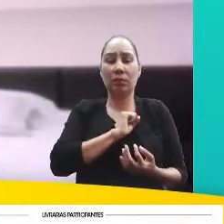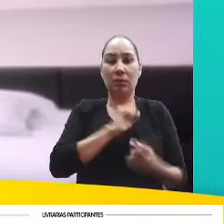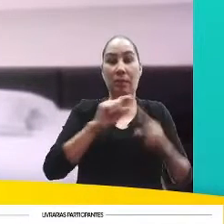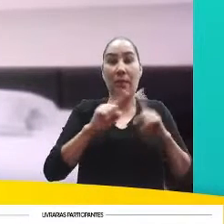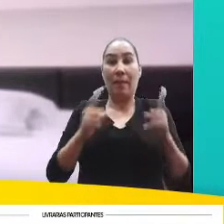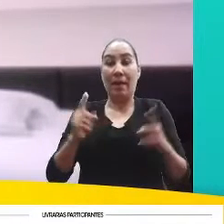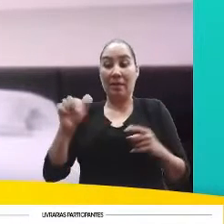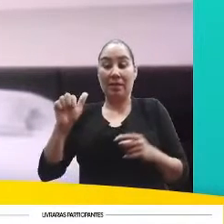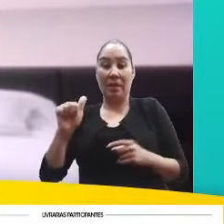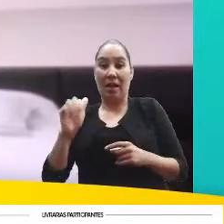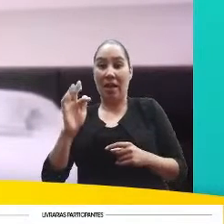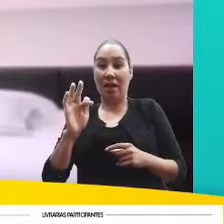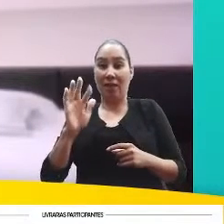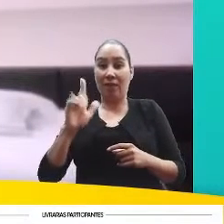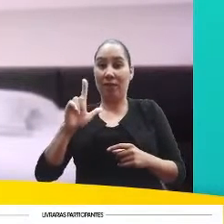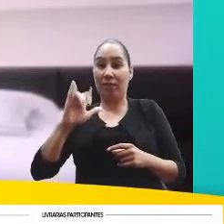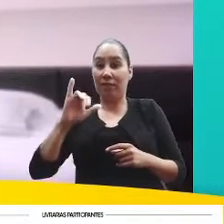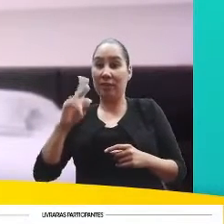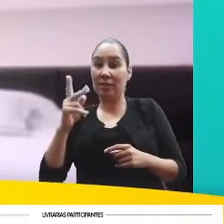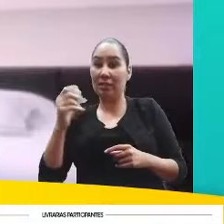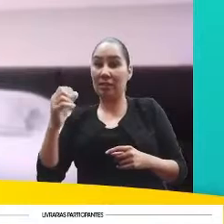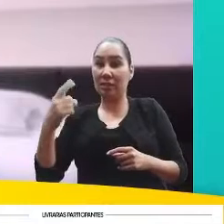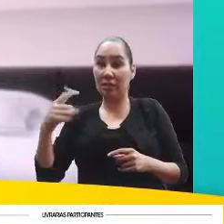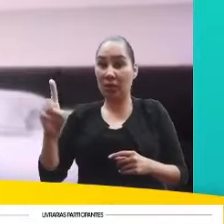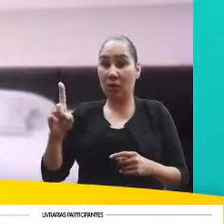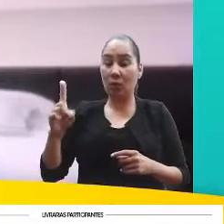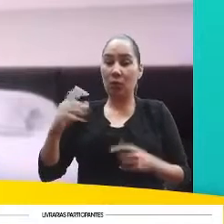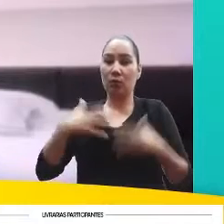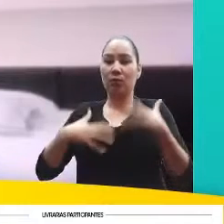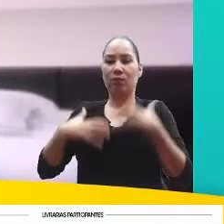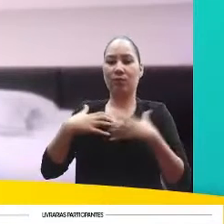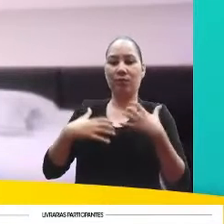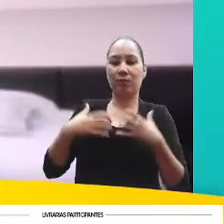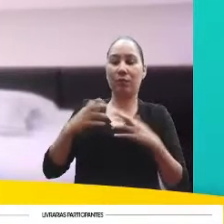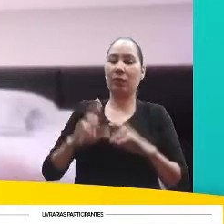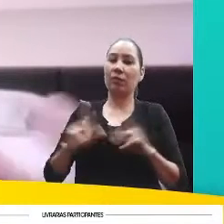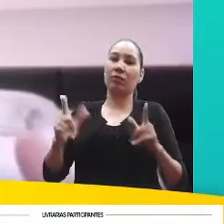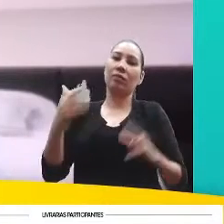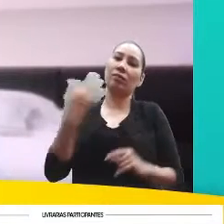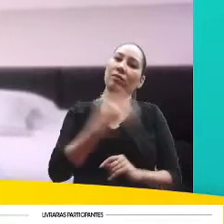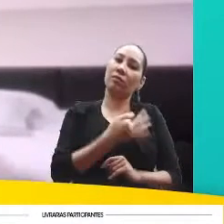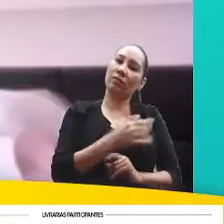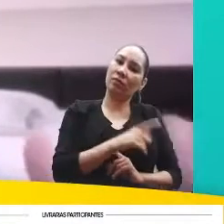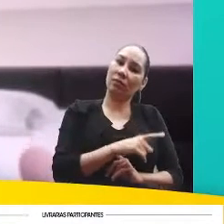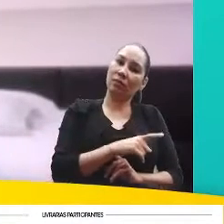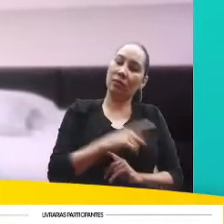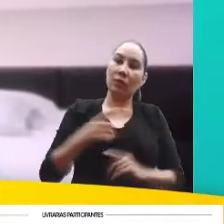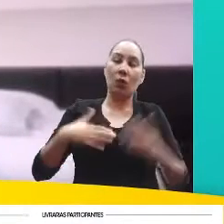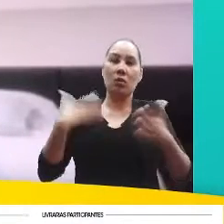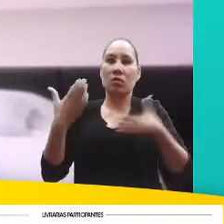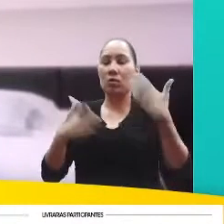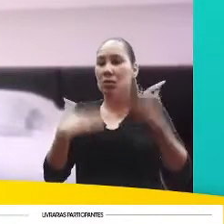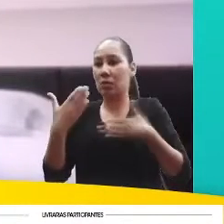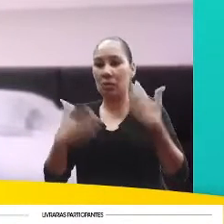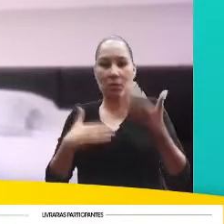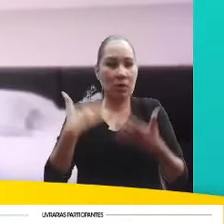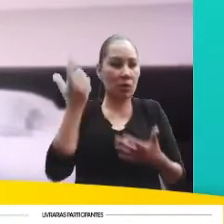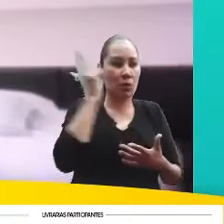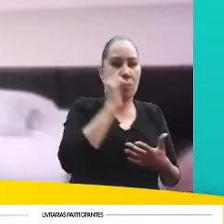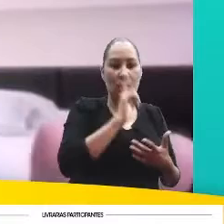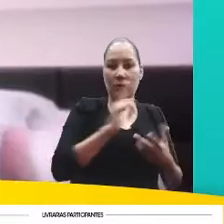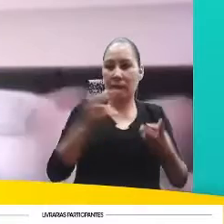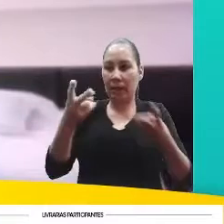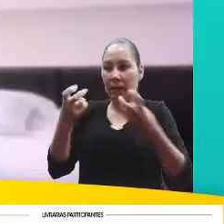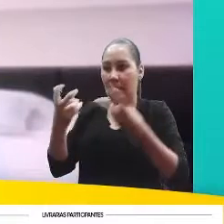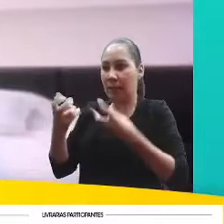aflição é diferente de dor. A aflição está em desespero. A aflição está naquela situação que você não consegue nem enxergar direito. Você